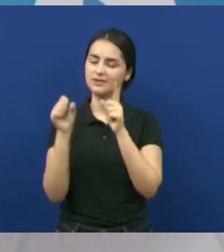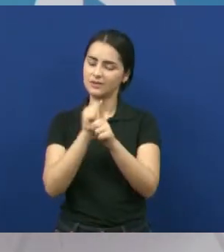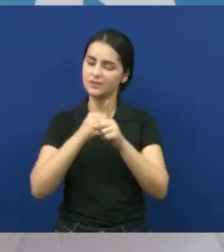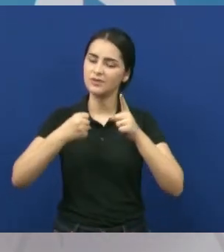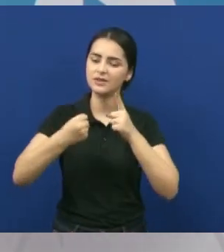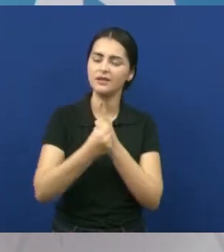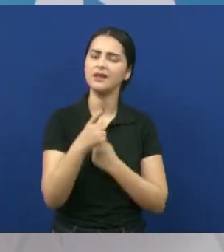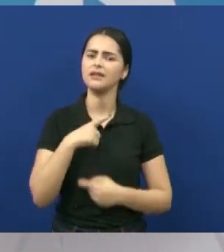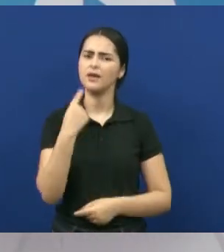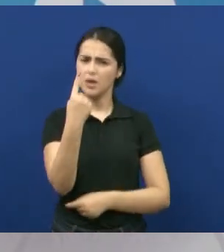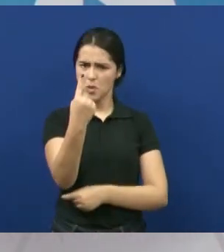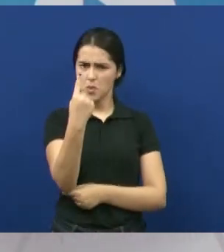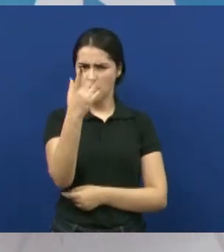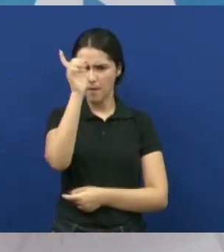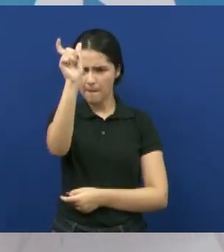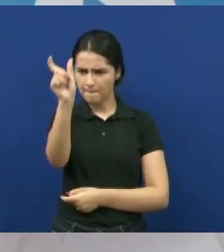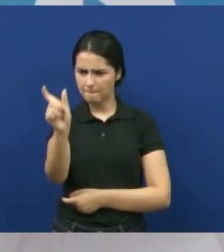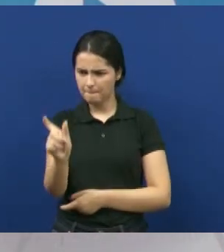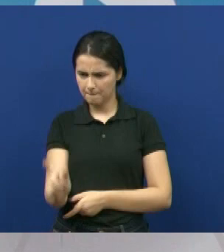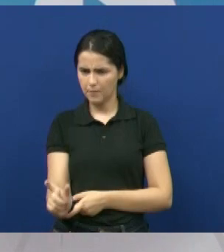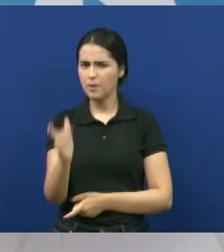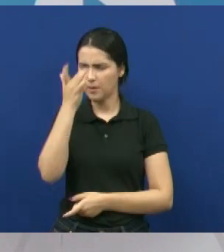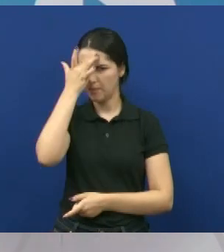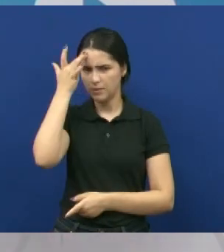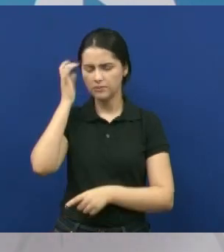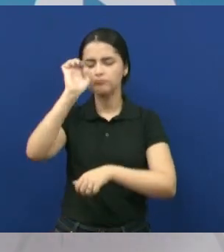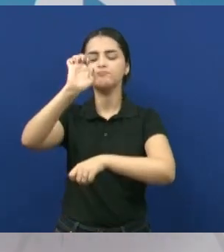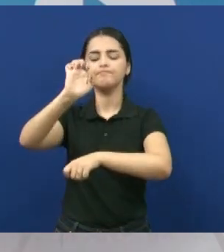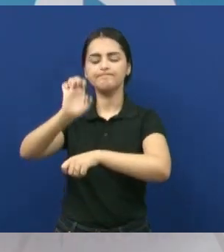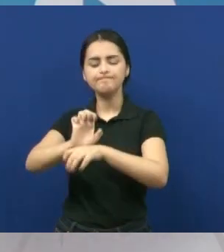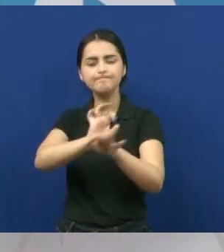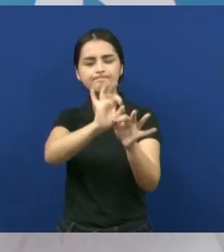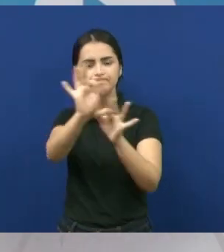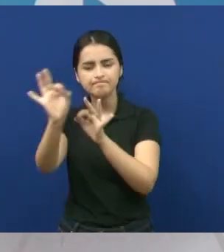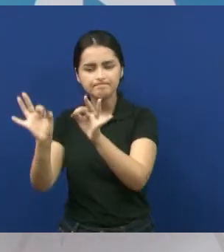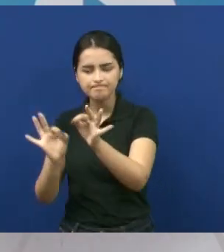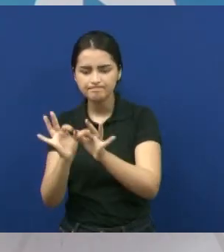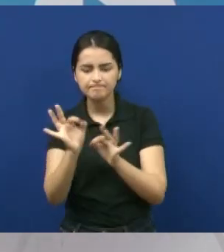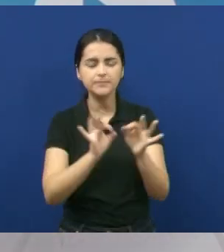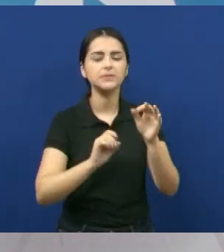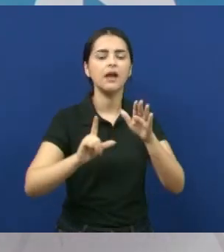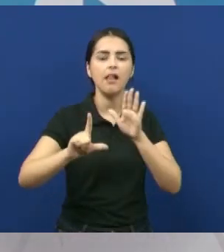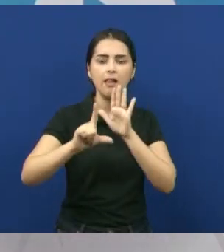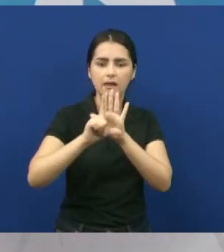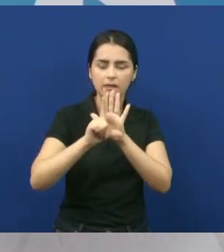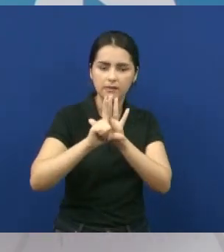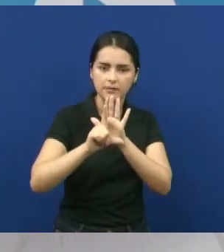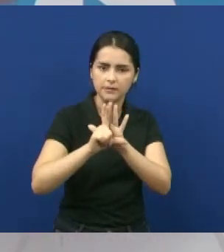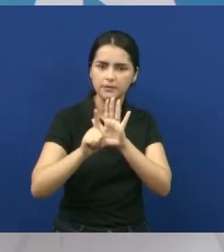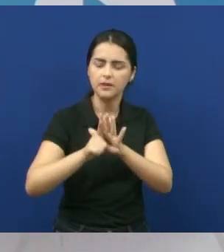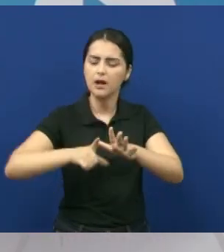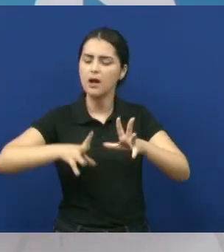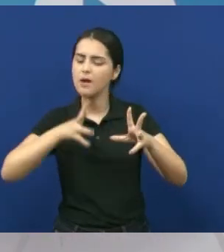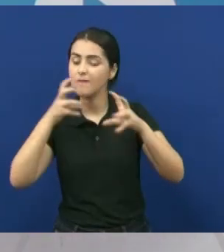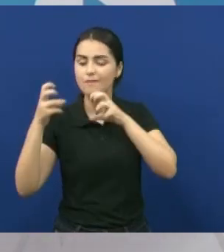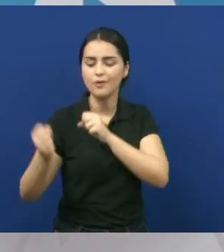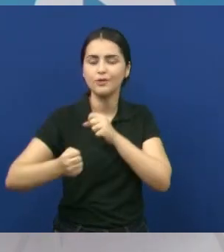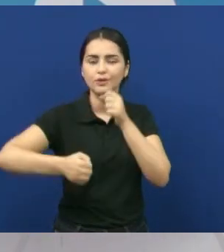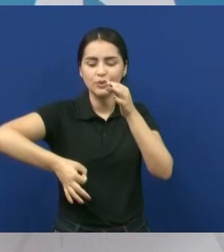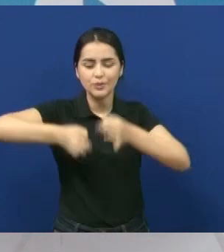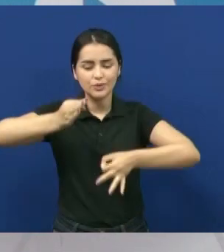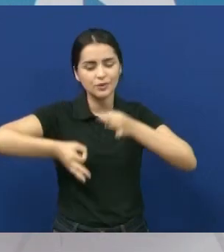uma pessoa, uma figura, né, nesse Estado que ordene as leis, né, o poder